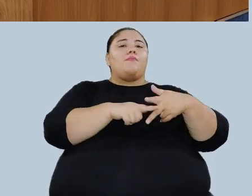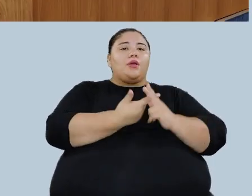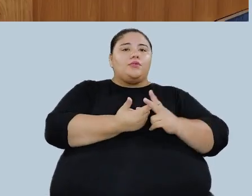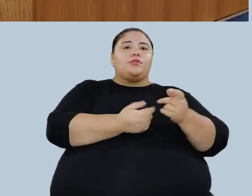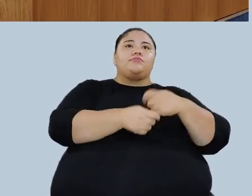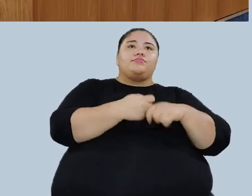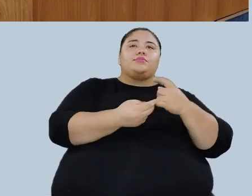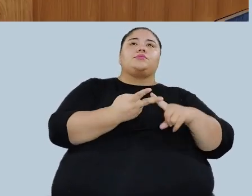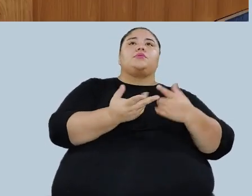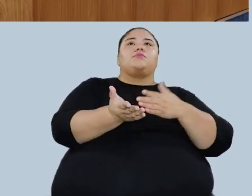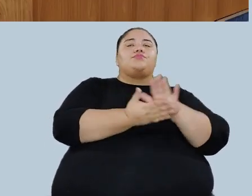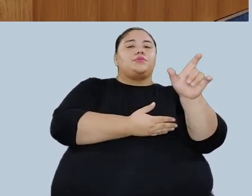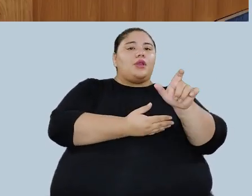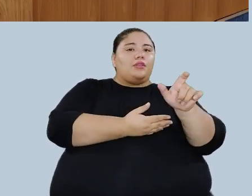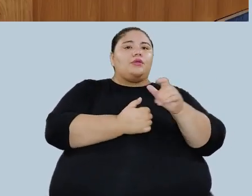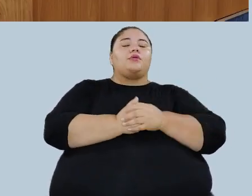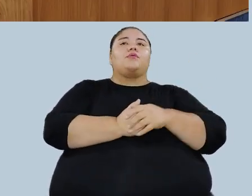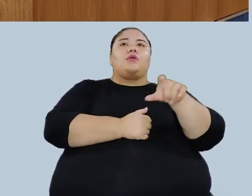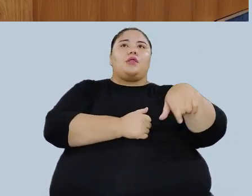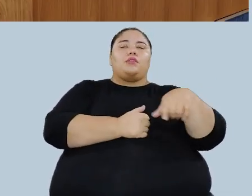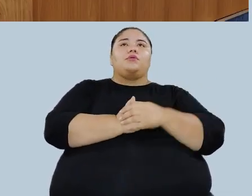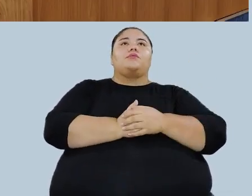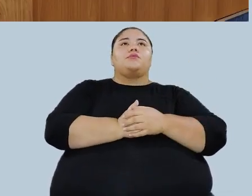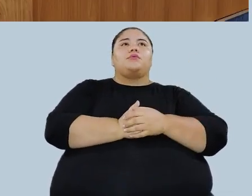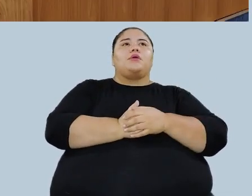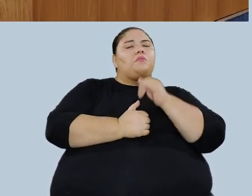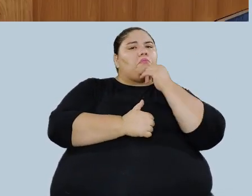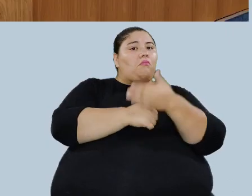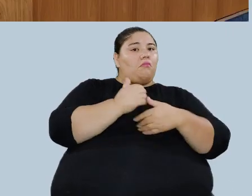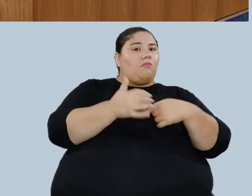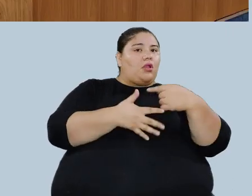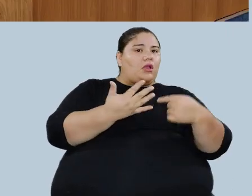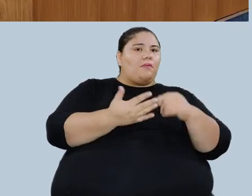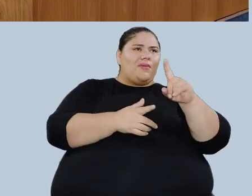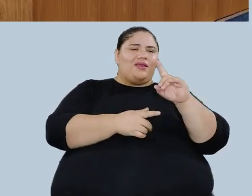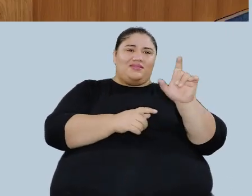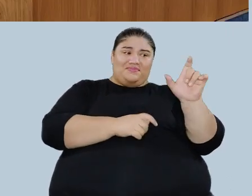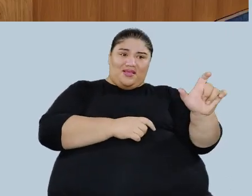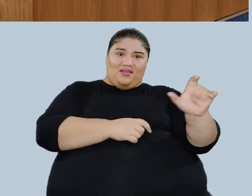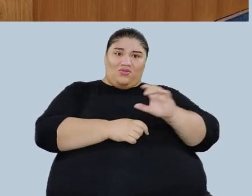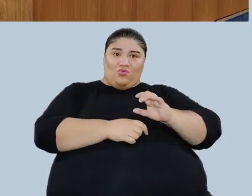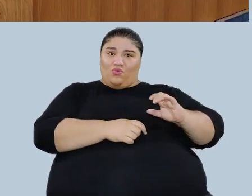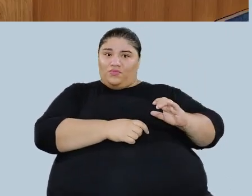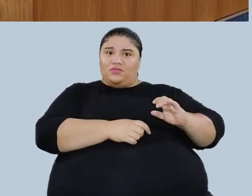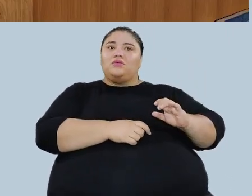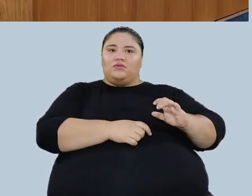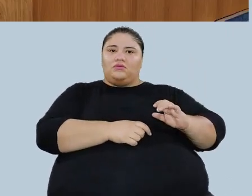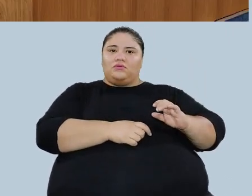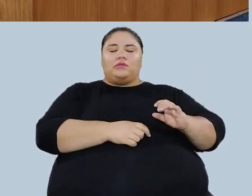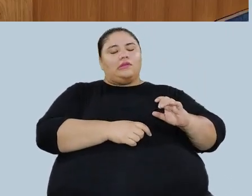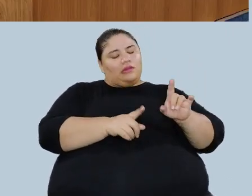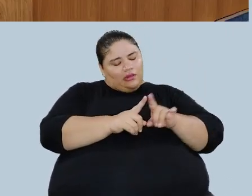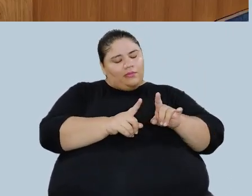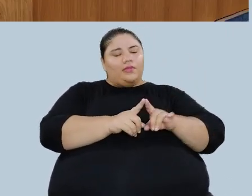conta, expedição de cartão, essas coisas mais básicas. Mas o termo comissão também